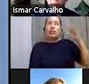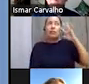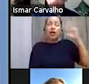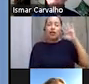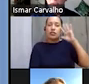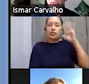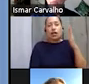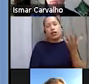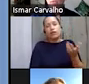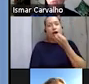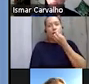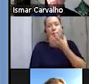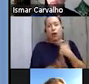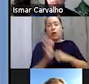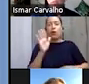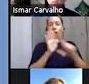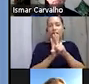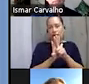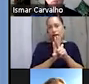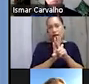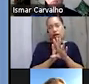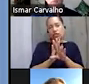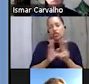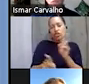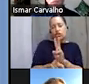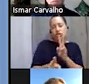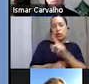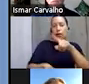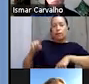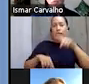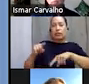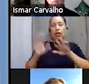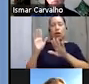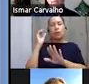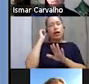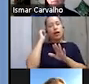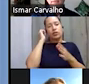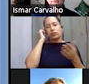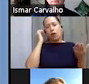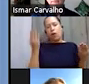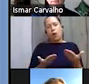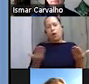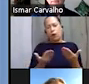boa legislação de preservação desse material, mas que hoje se mostra muito inadequada.